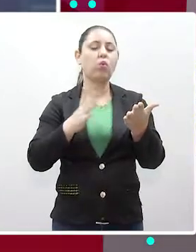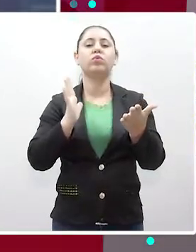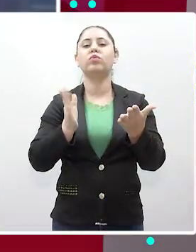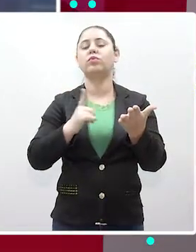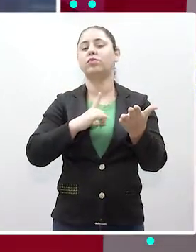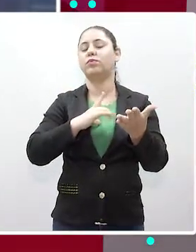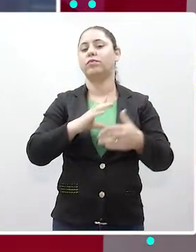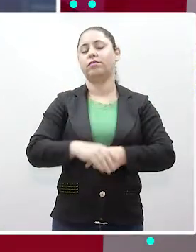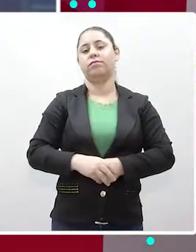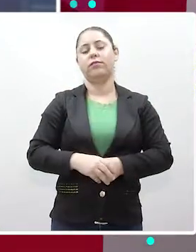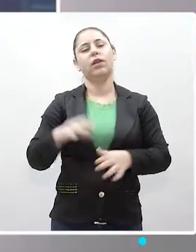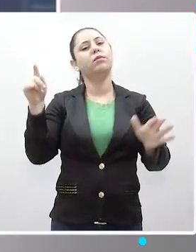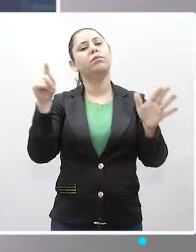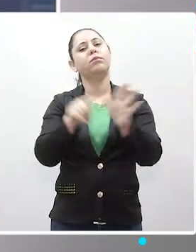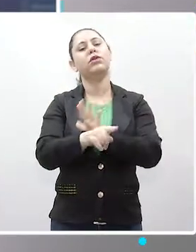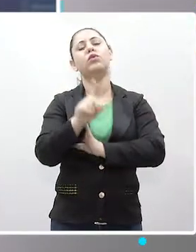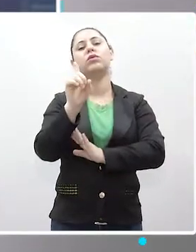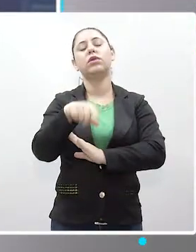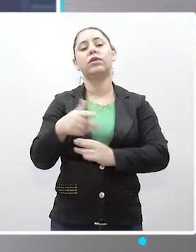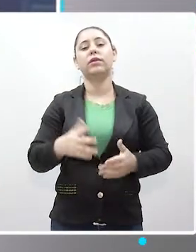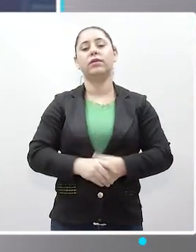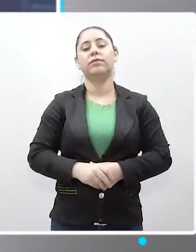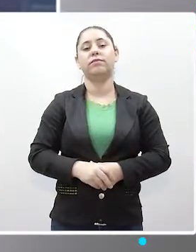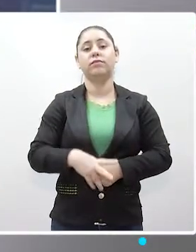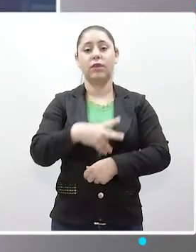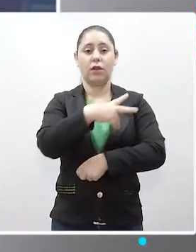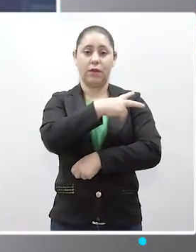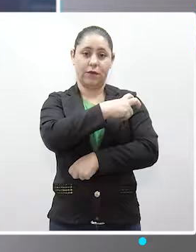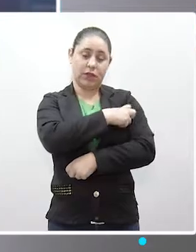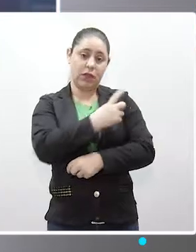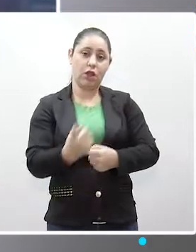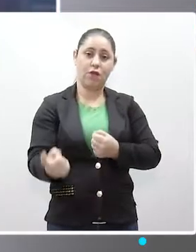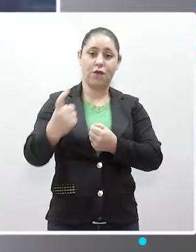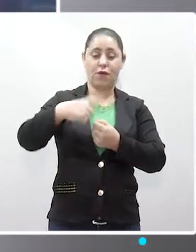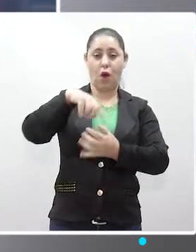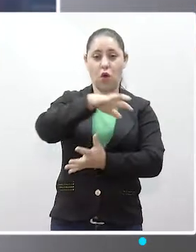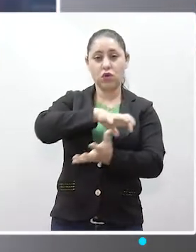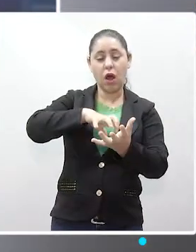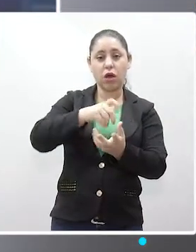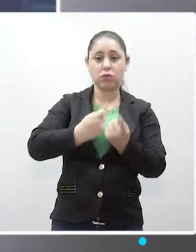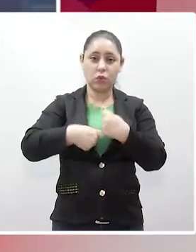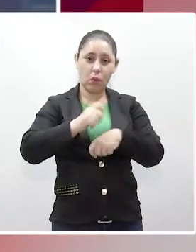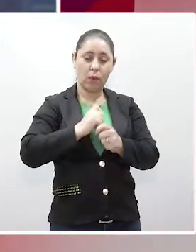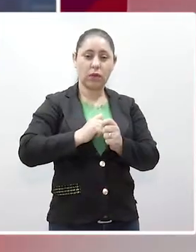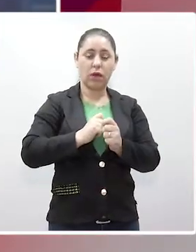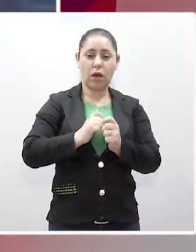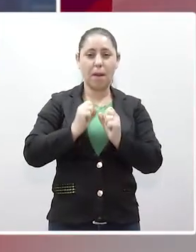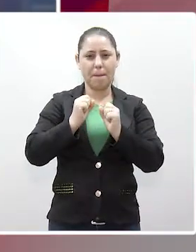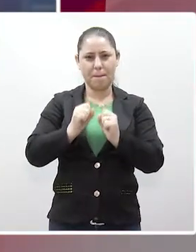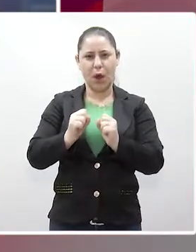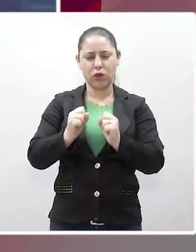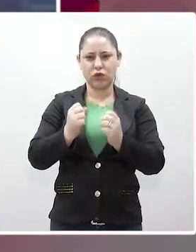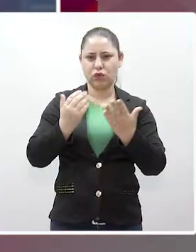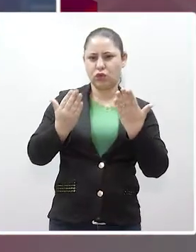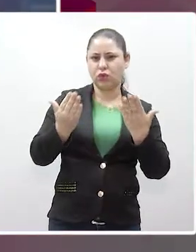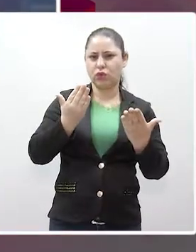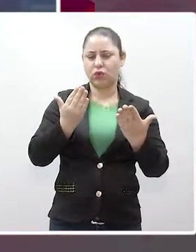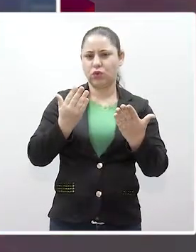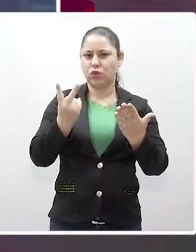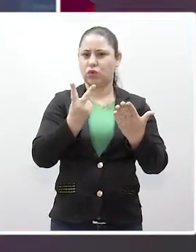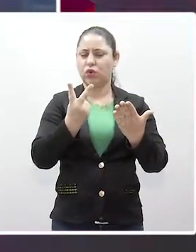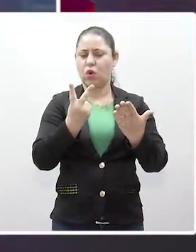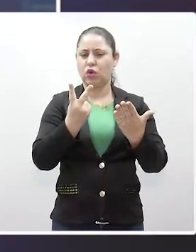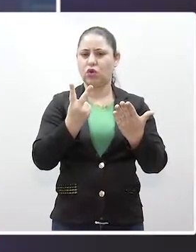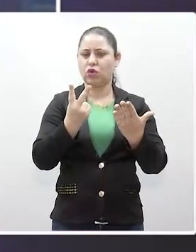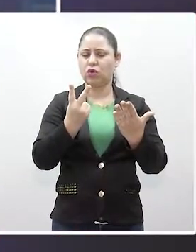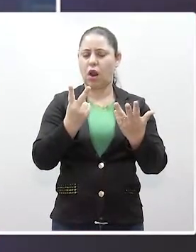isso, Matheus, é o seguinte: vacina e retomada econômica, dá para fazer um paralelo? Essas duas coisas